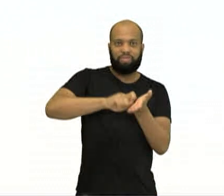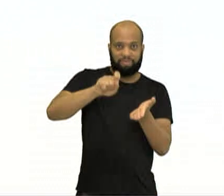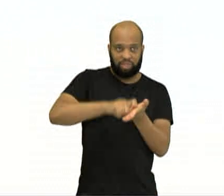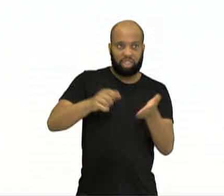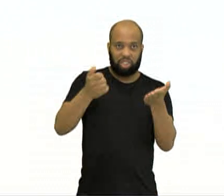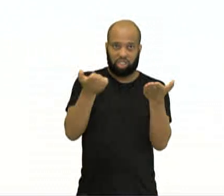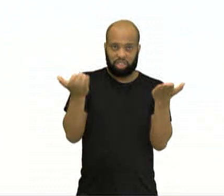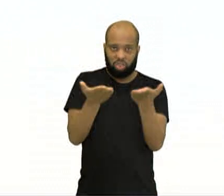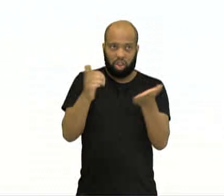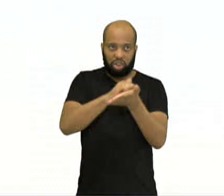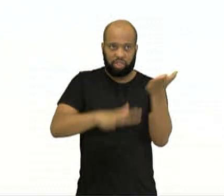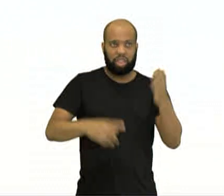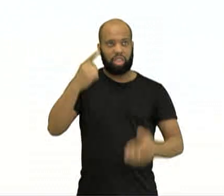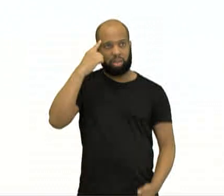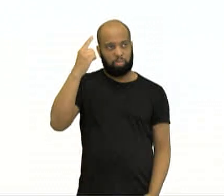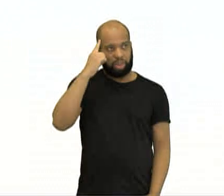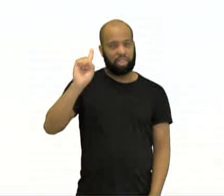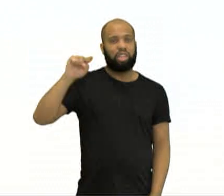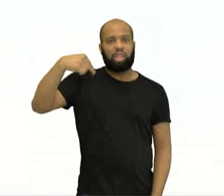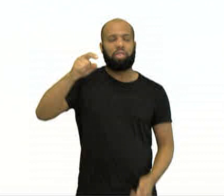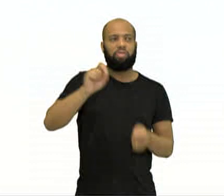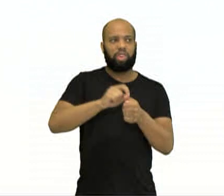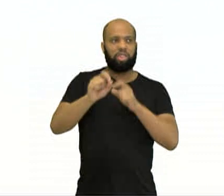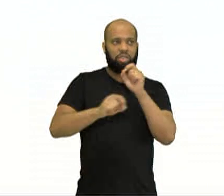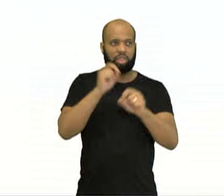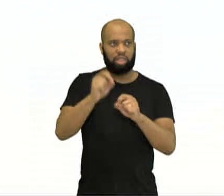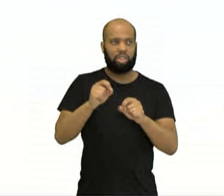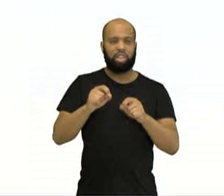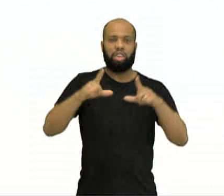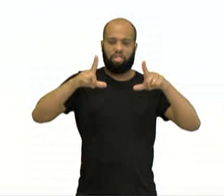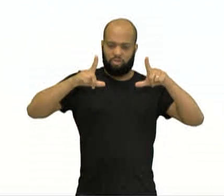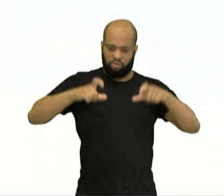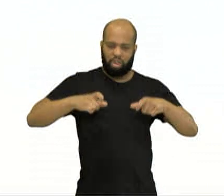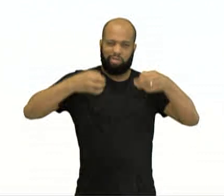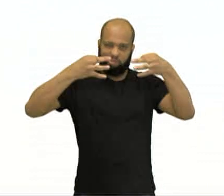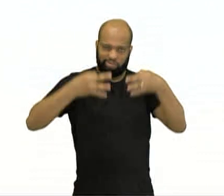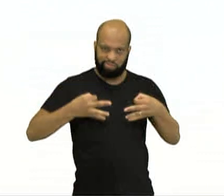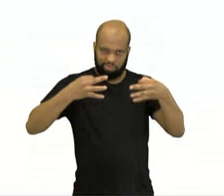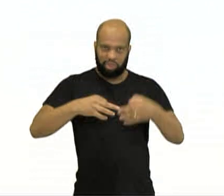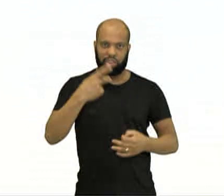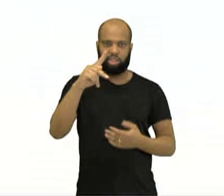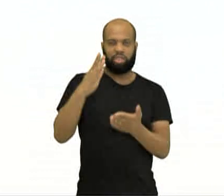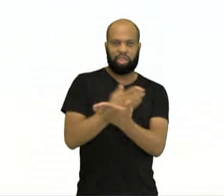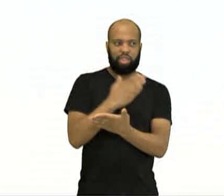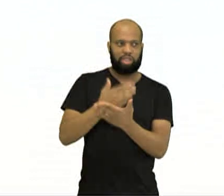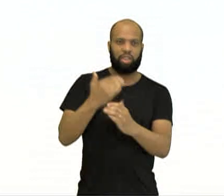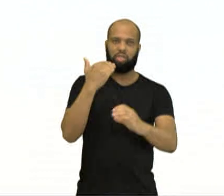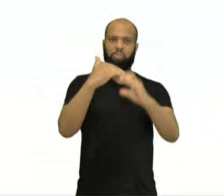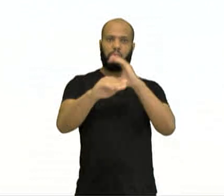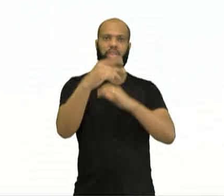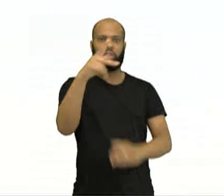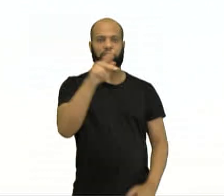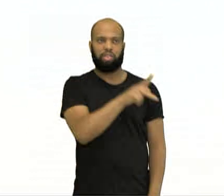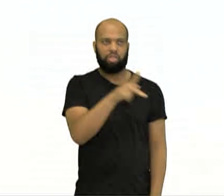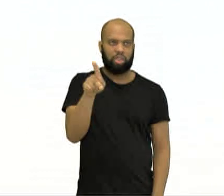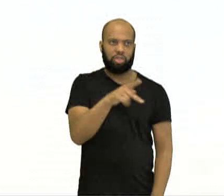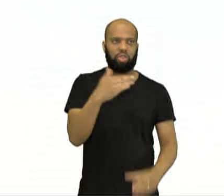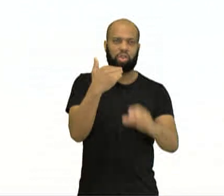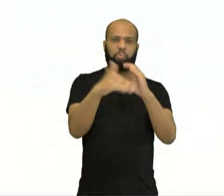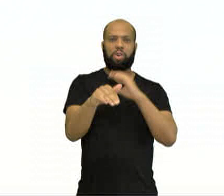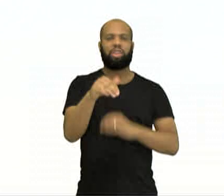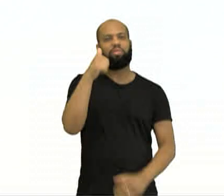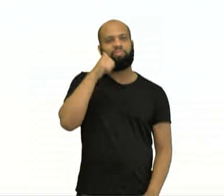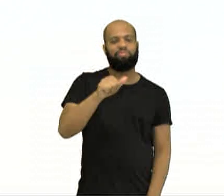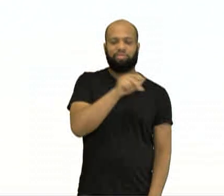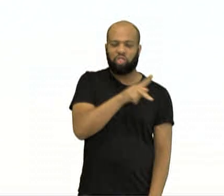agora. Pense. E depois vai fazer o quê? Sabe aquela fotinha esperta do caderninho? Manda para o seu professor, manda para a sua